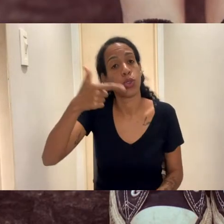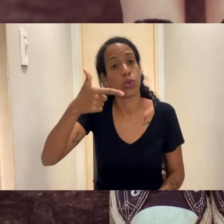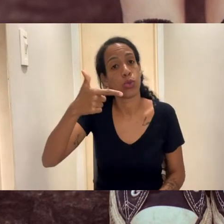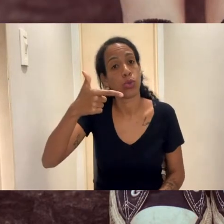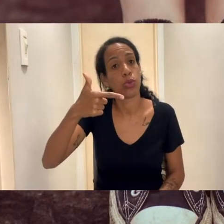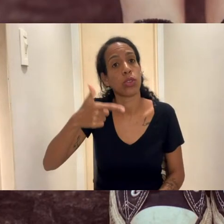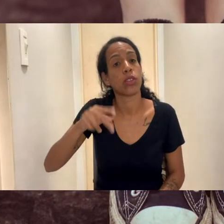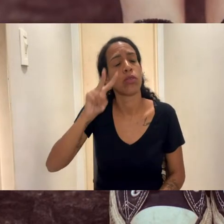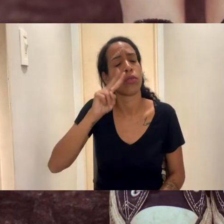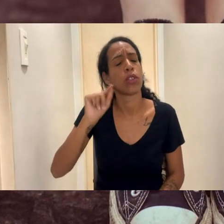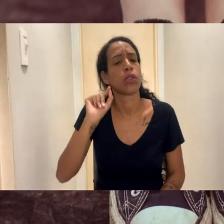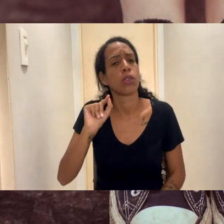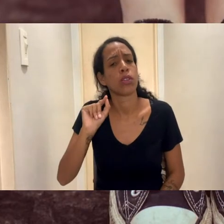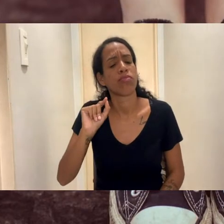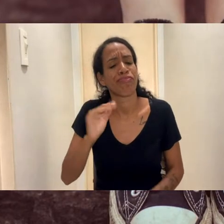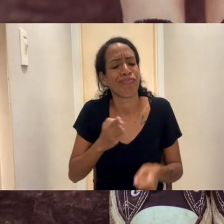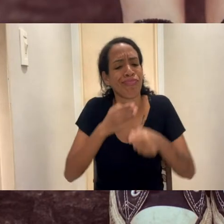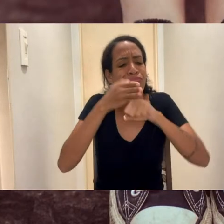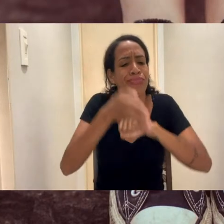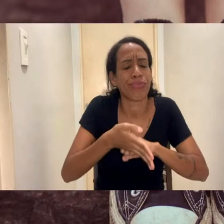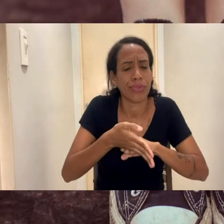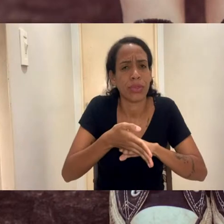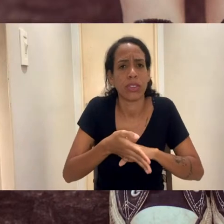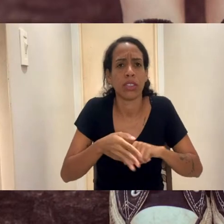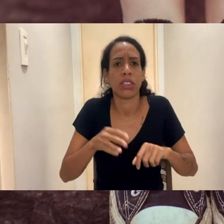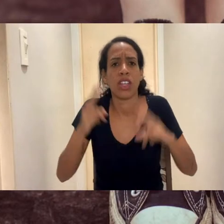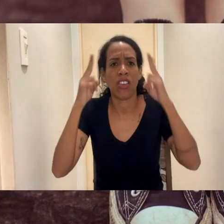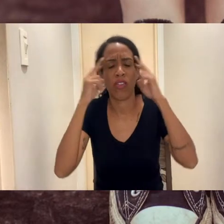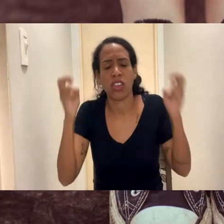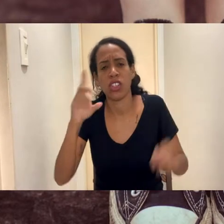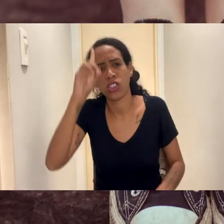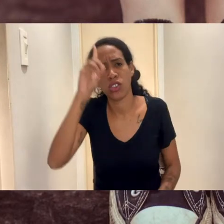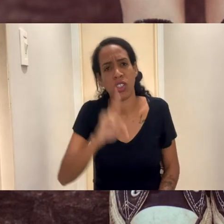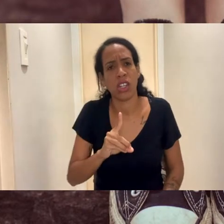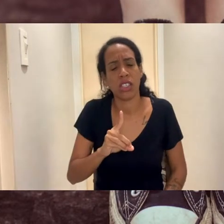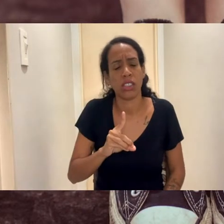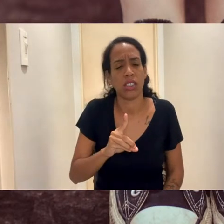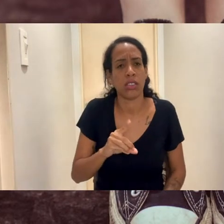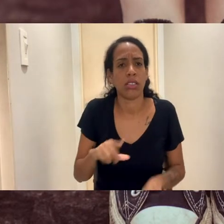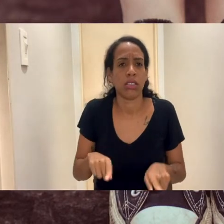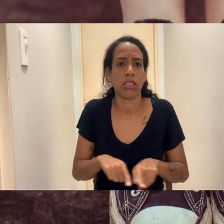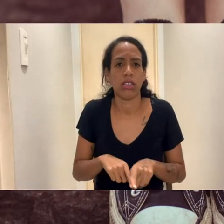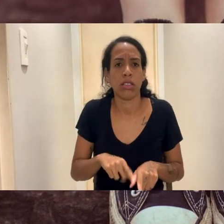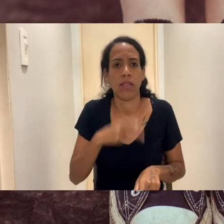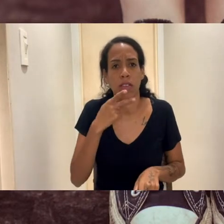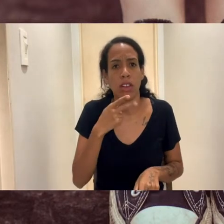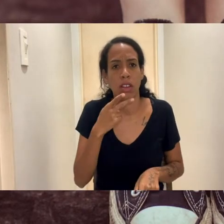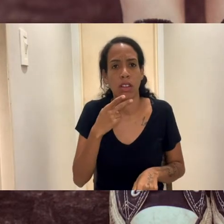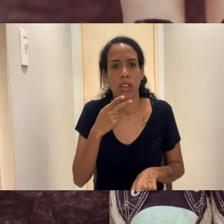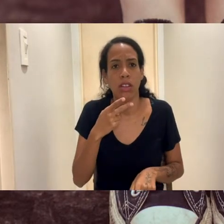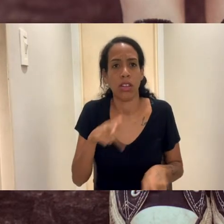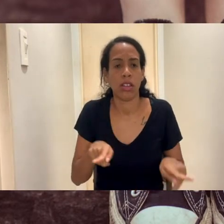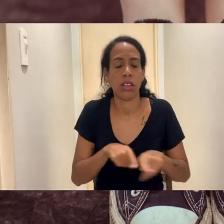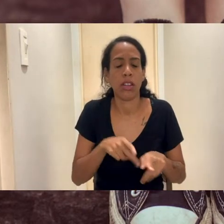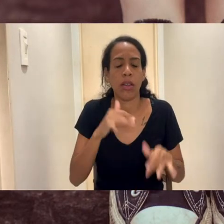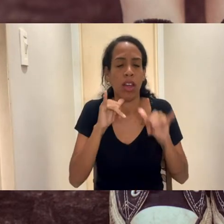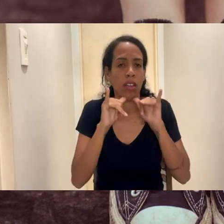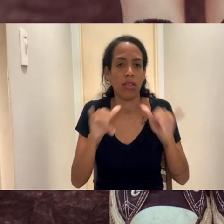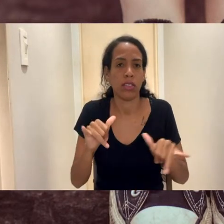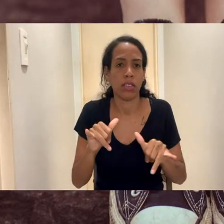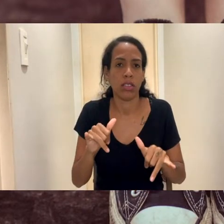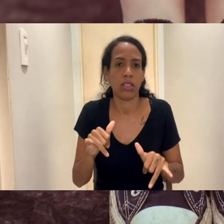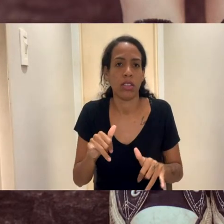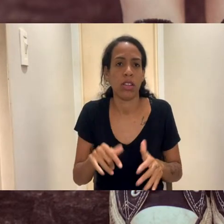com vistas a enfrentar essas situações de violação de direitos que vocês apontaram e que eu também citei, né, no